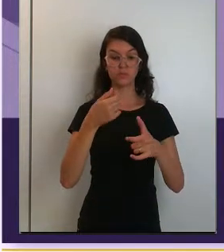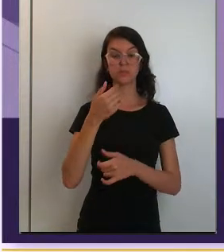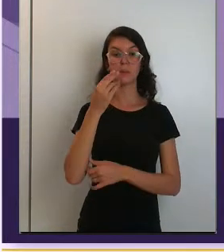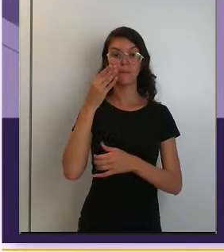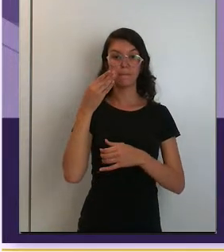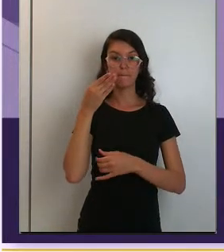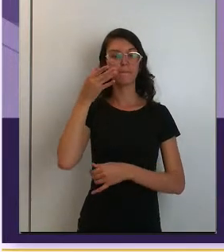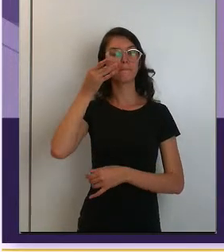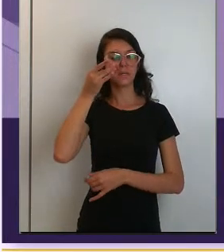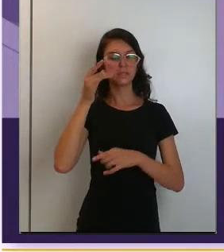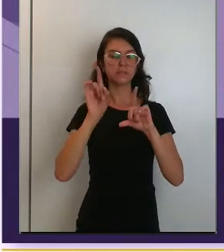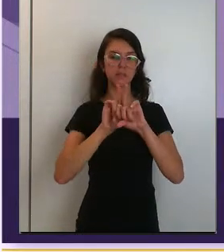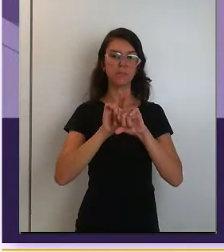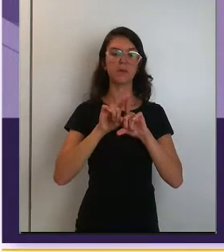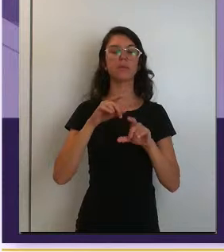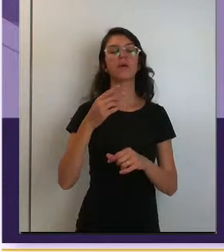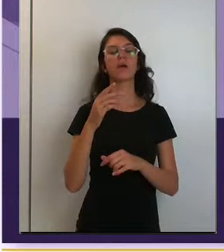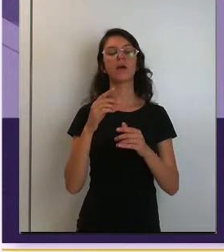pessoas que não podem ver.